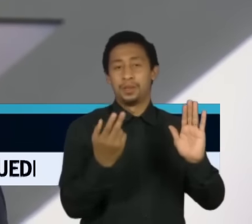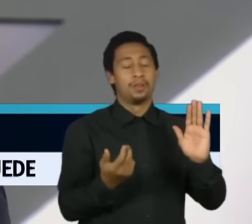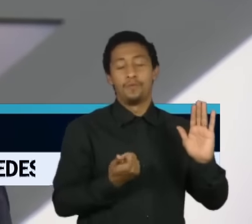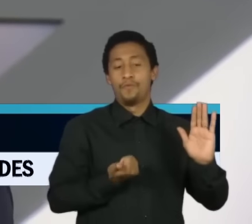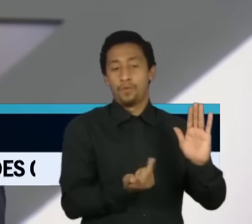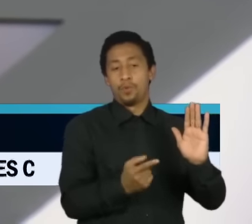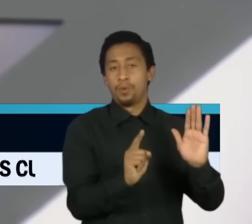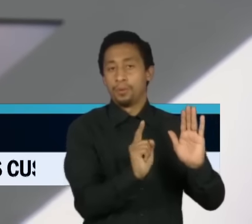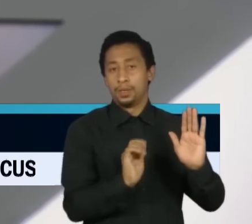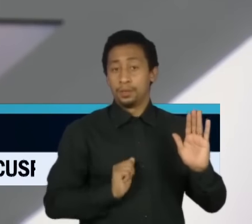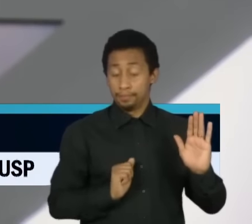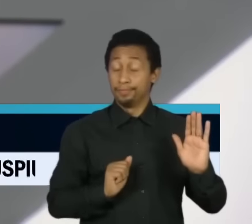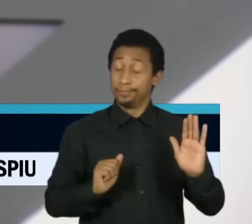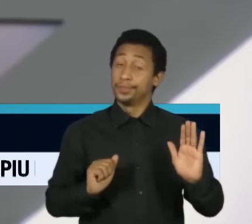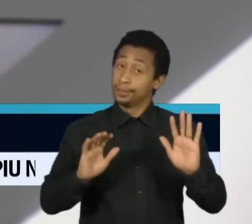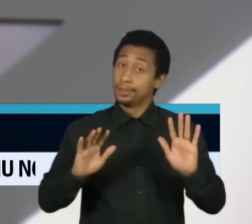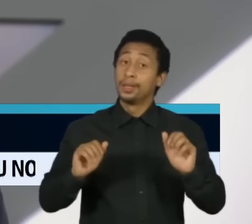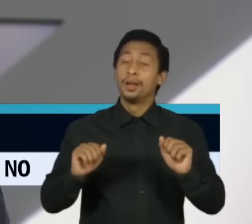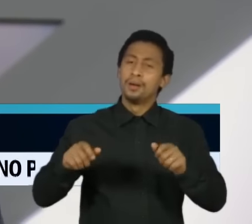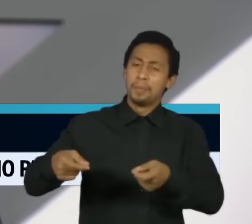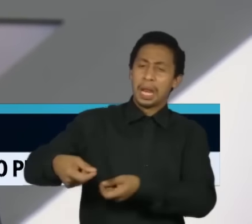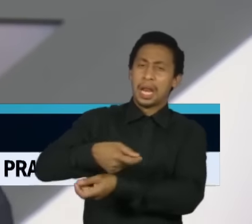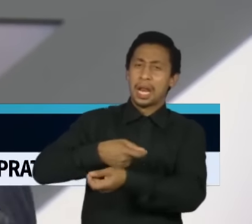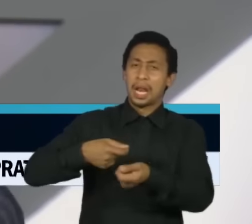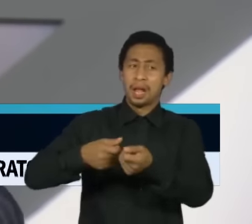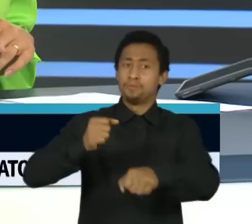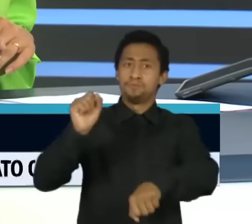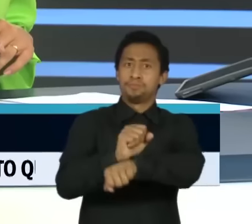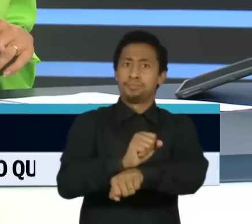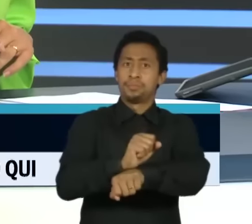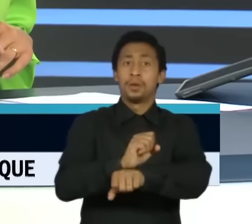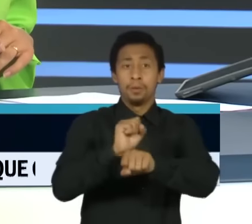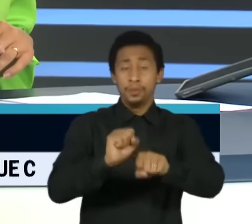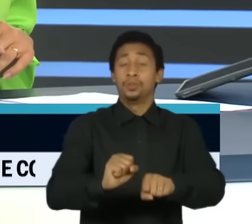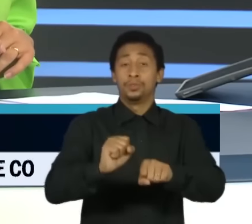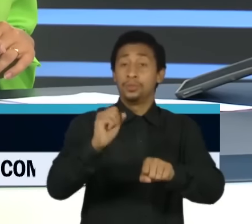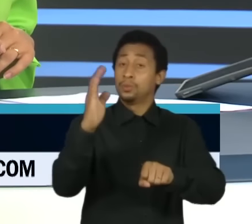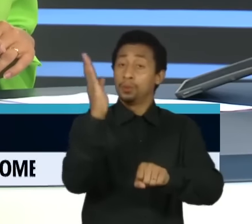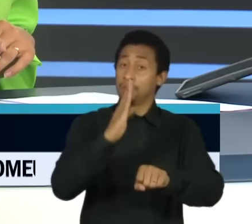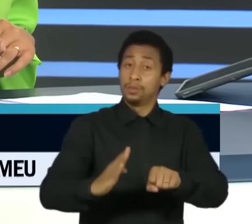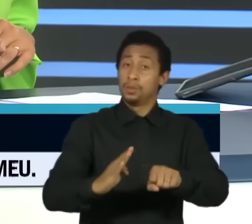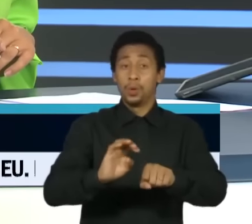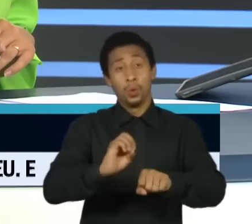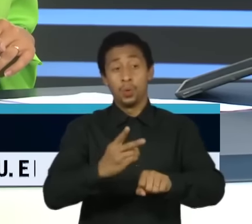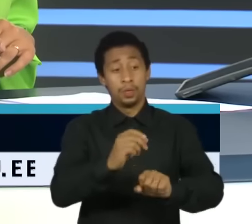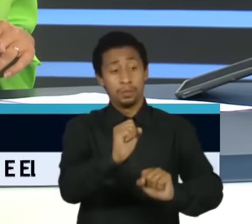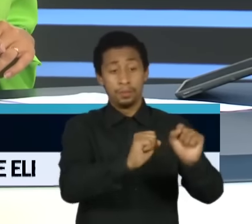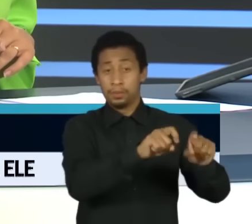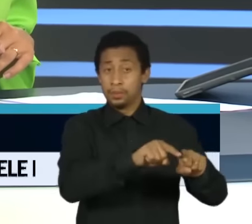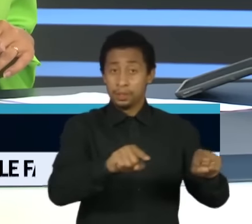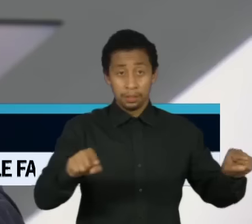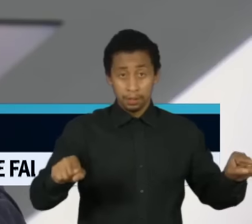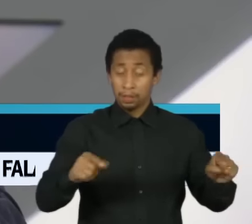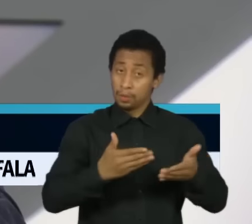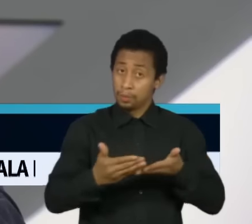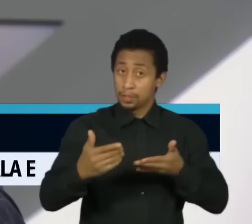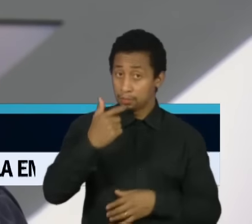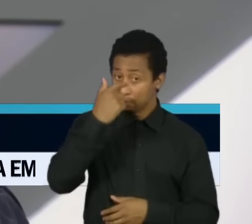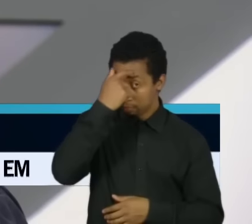isso o mercado pode ter uma intervenção muito forte para fazer com que não só o país, mas principalmente que os produtores, os fornecedores tenham